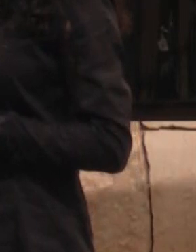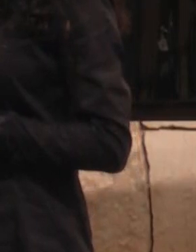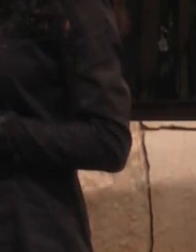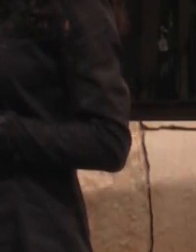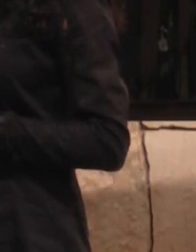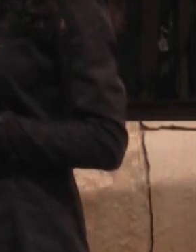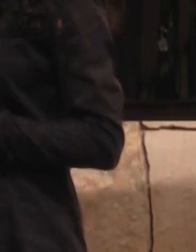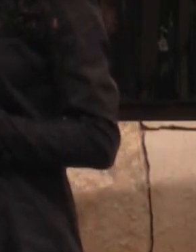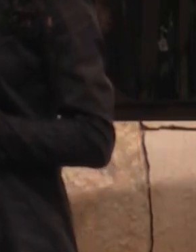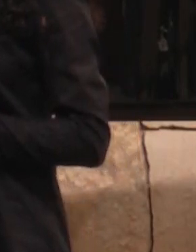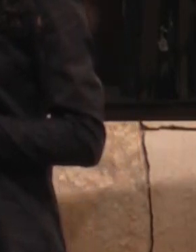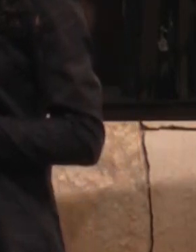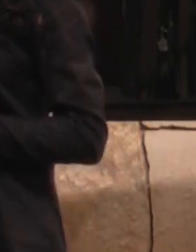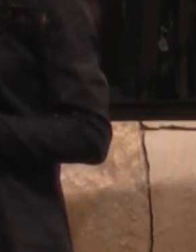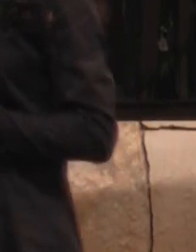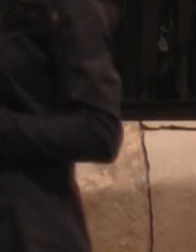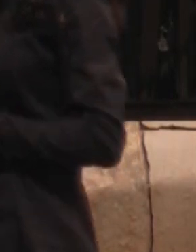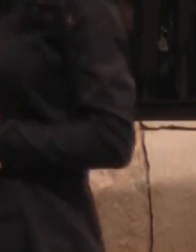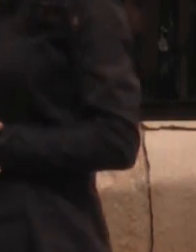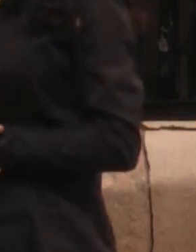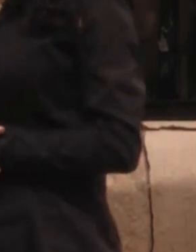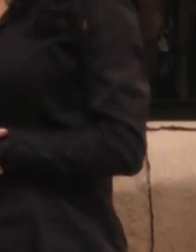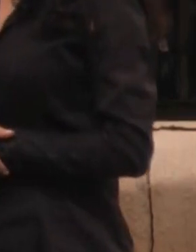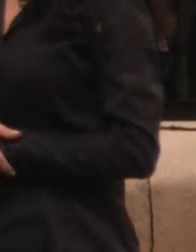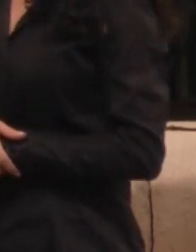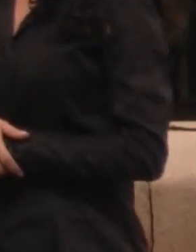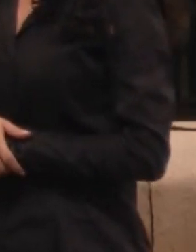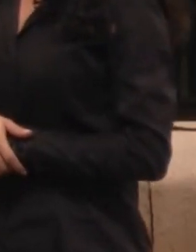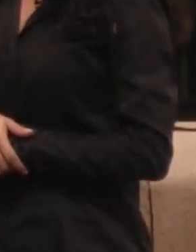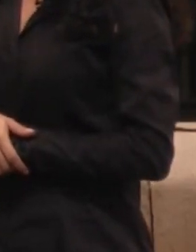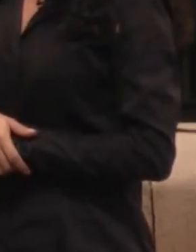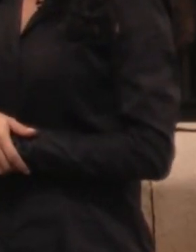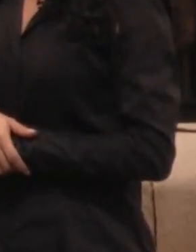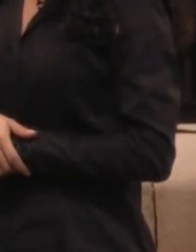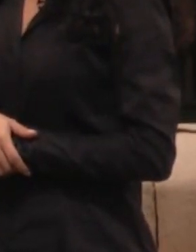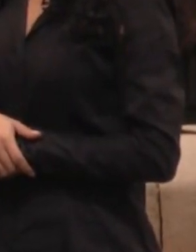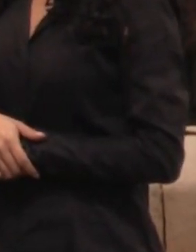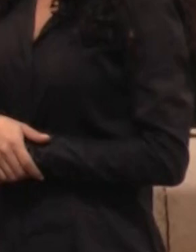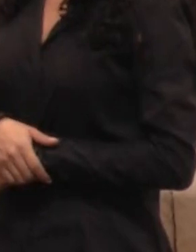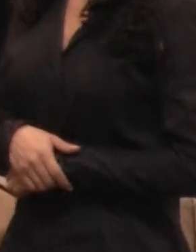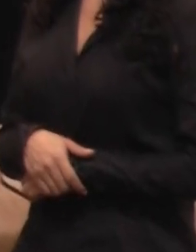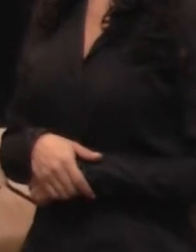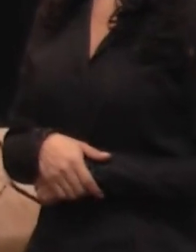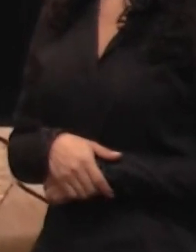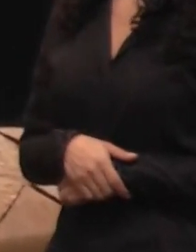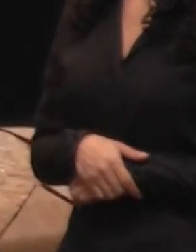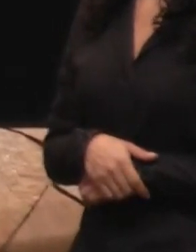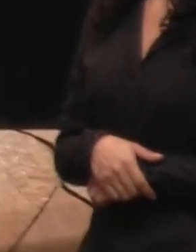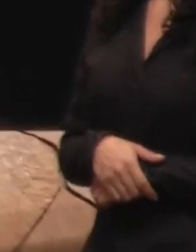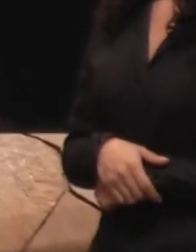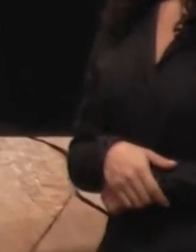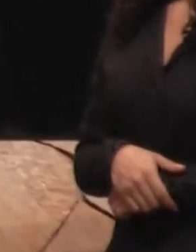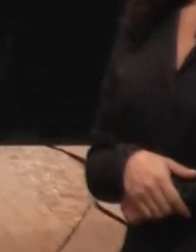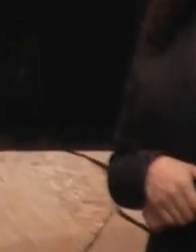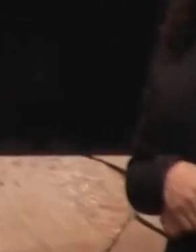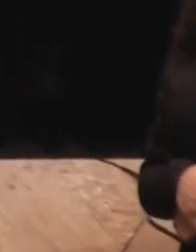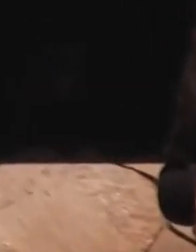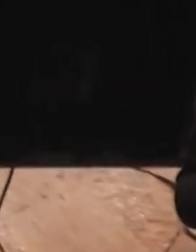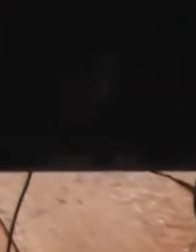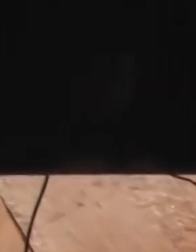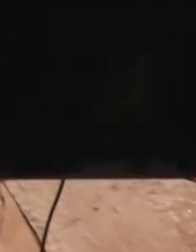fala assim: no mundo há muitas línguas diferentes, mas cada uma faz